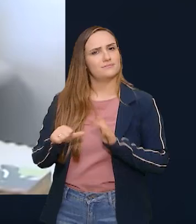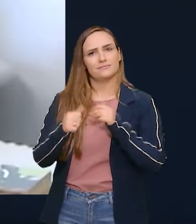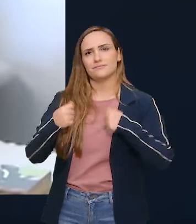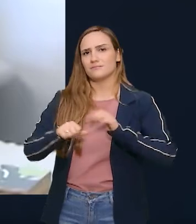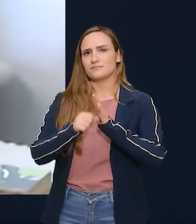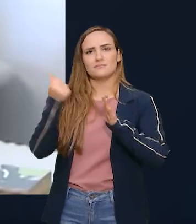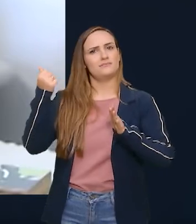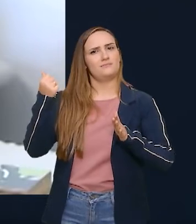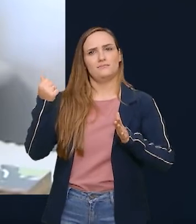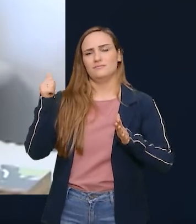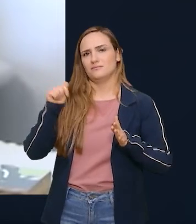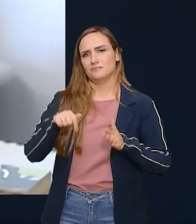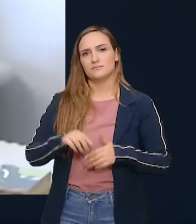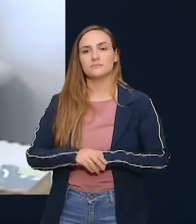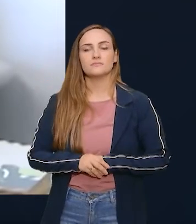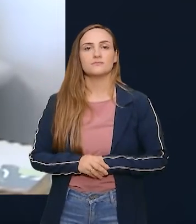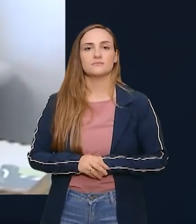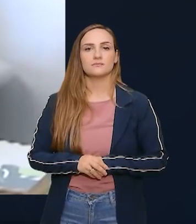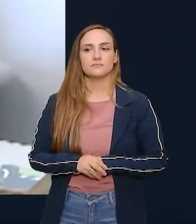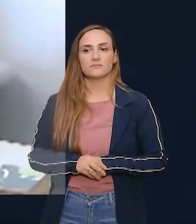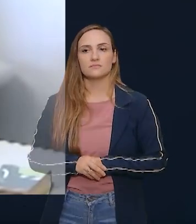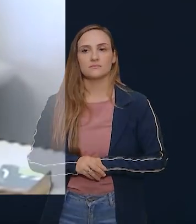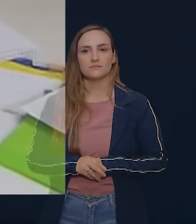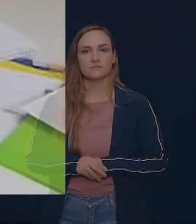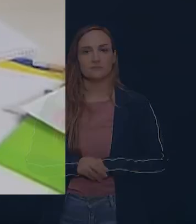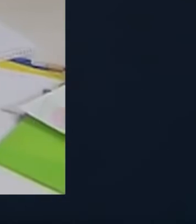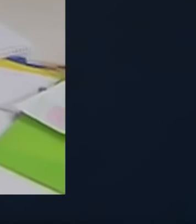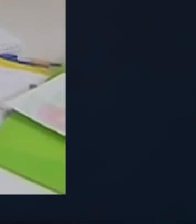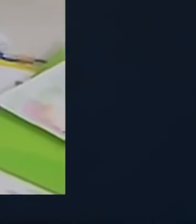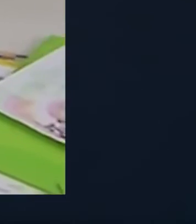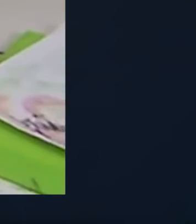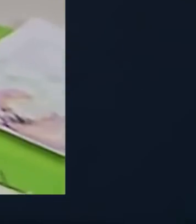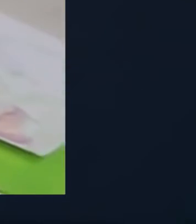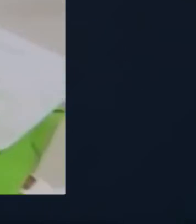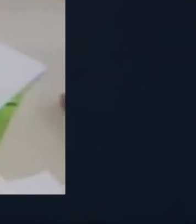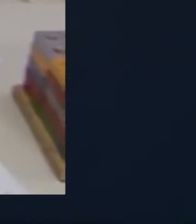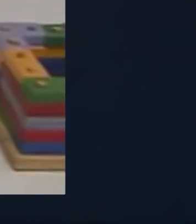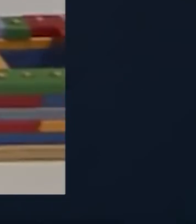não deve ser de governo, mas deve ser uma política de Estado.